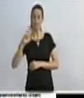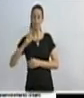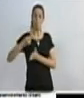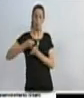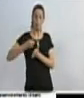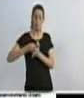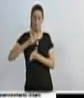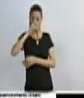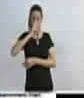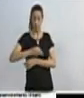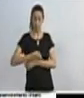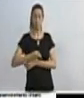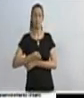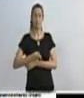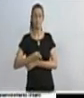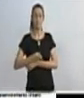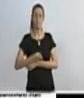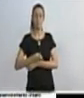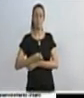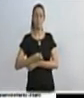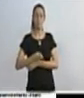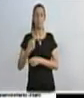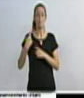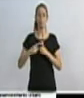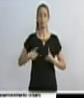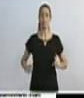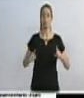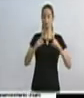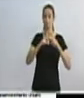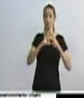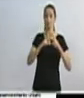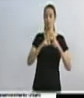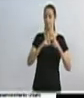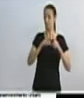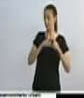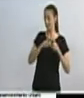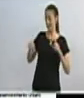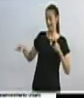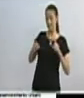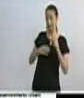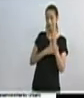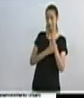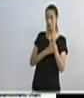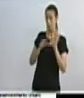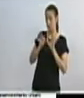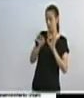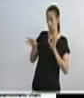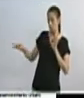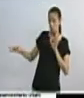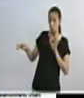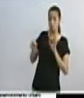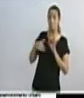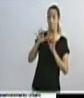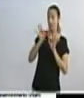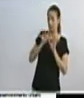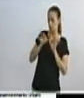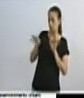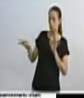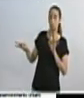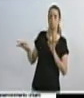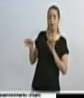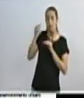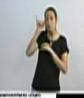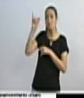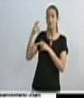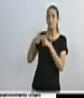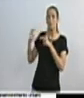função do raio de segurança, esse recuo poderia ser maior. Próximo